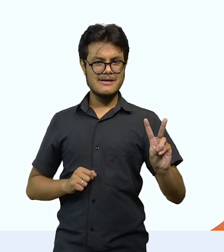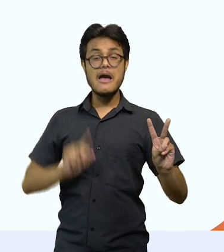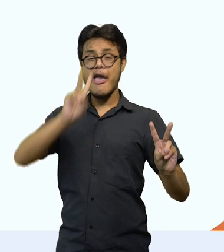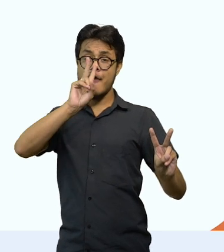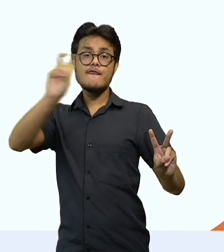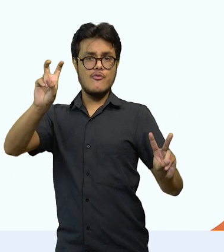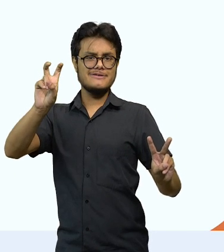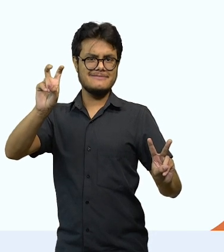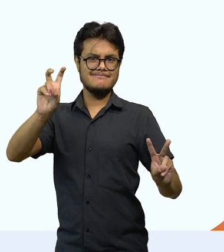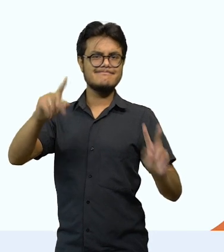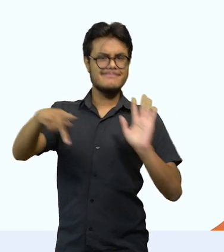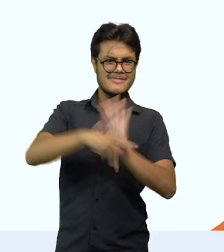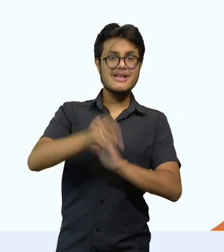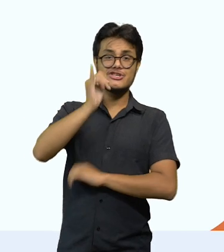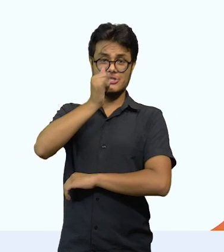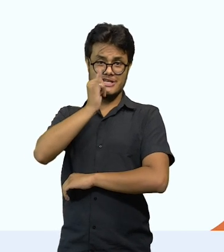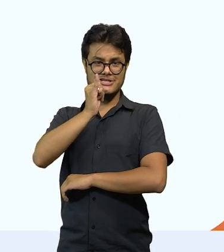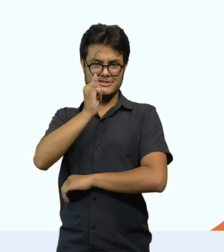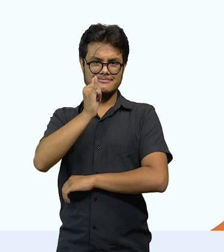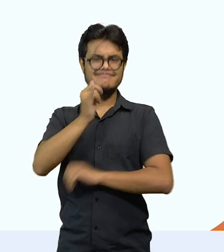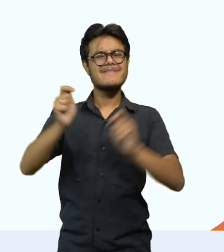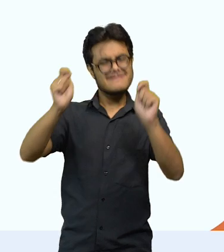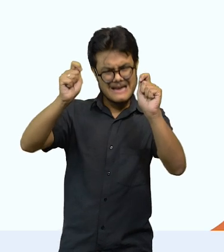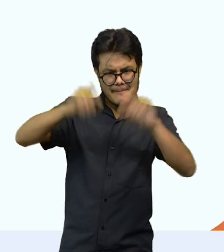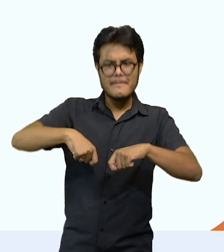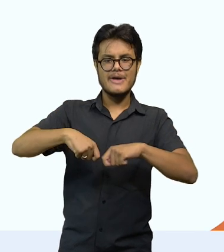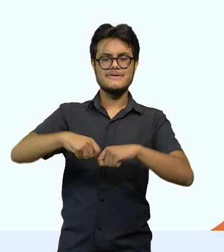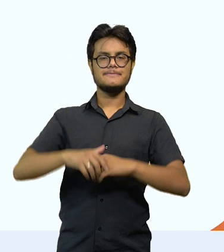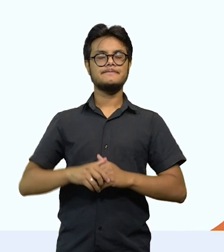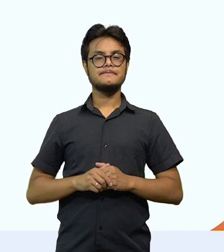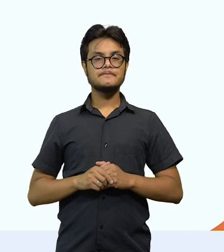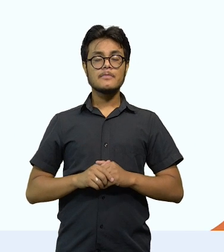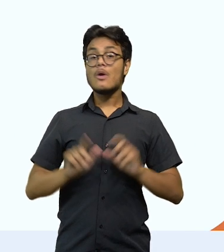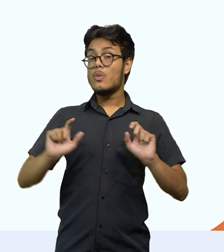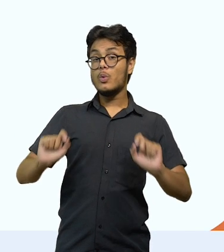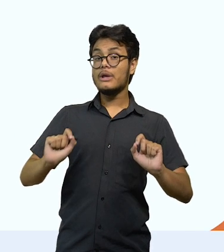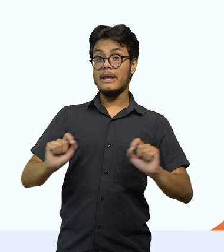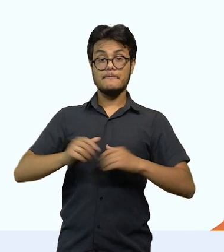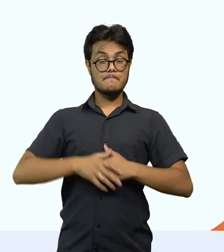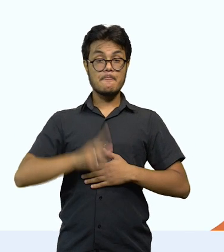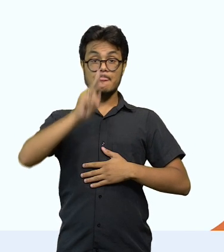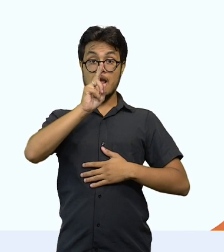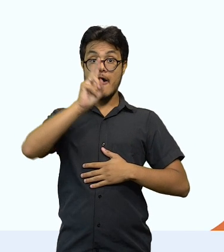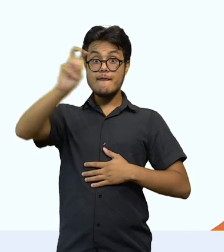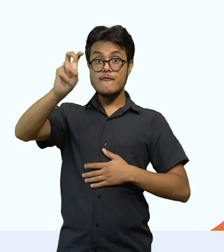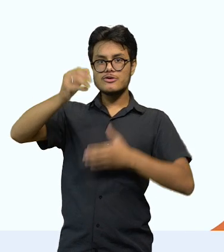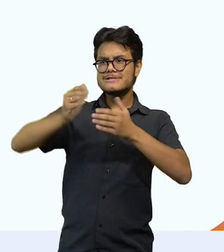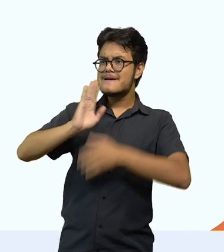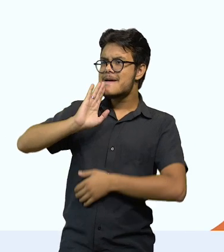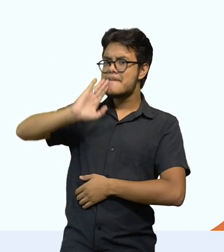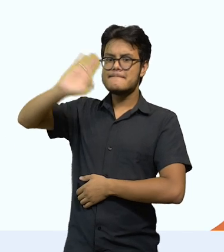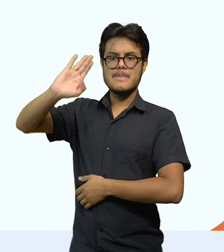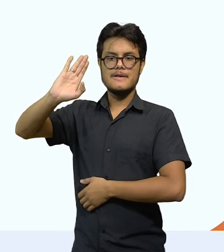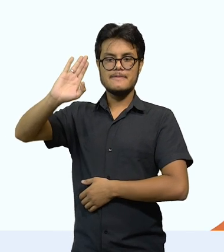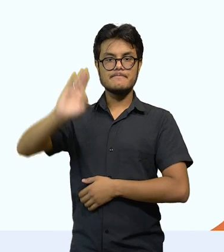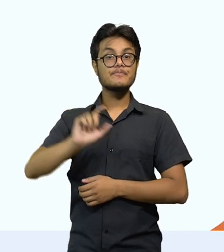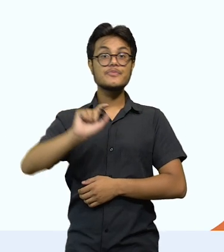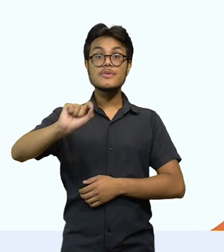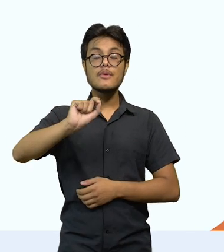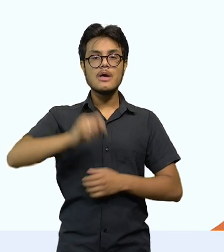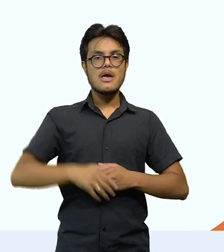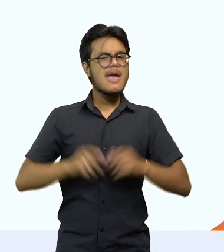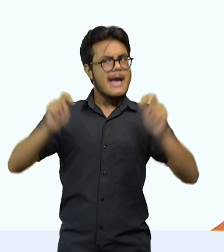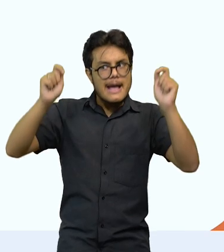diferença de potencial ou a força eletromotriz. Então, o que é a força eletromotriz de um gerador em relação à sua